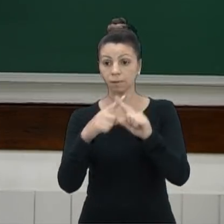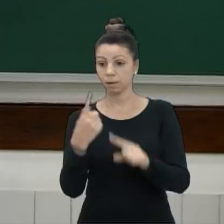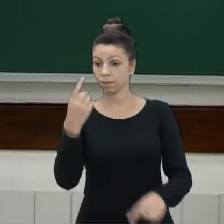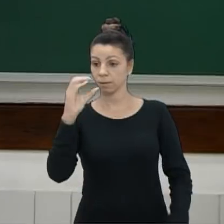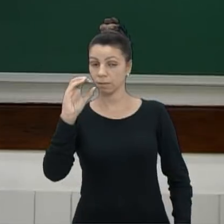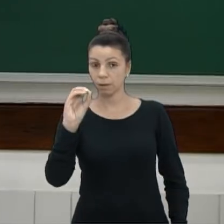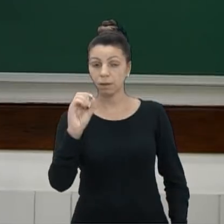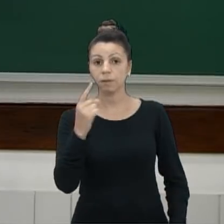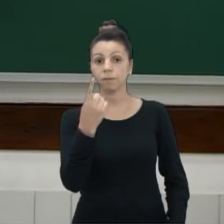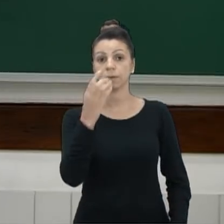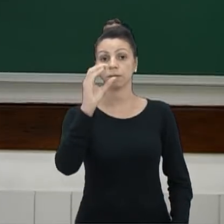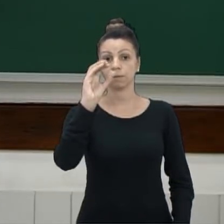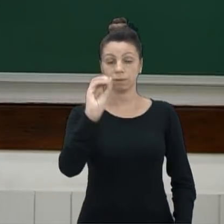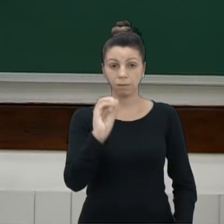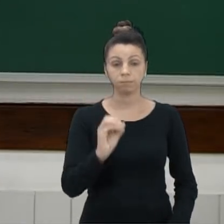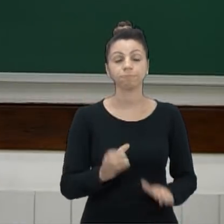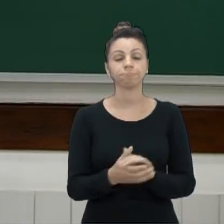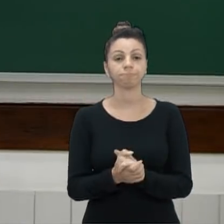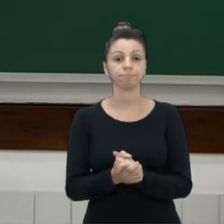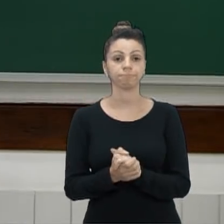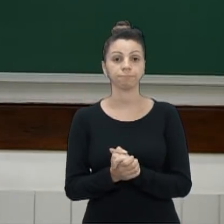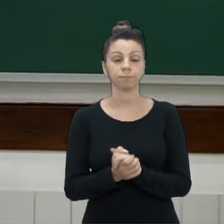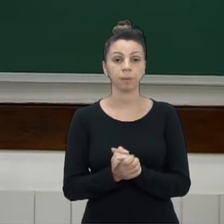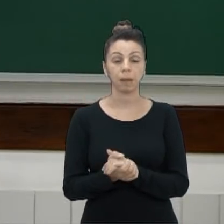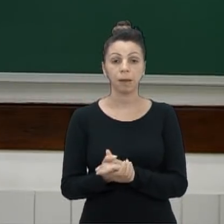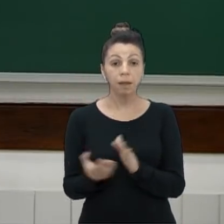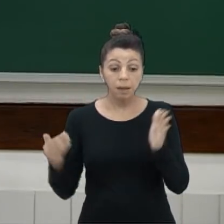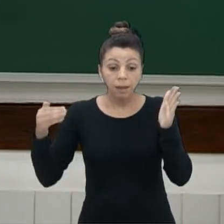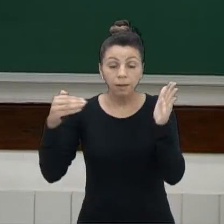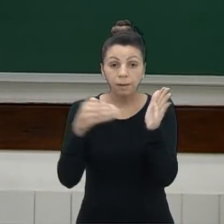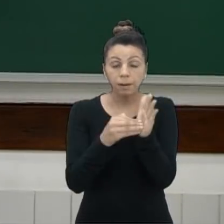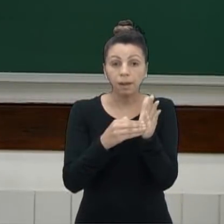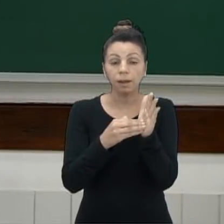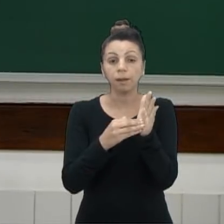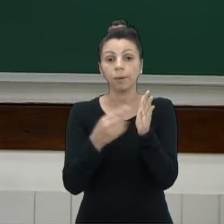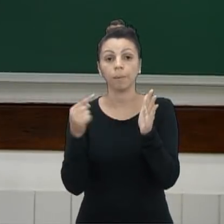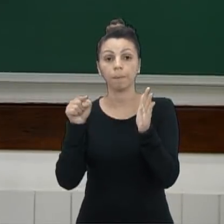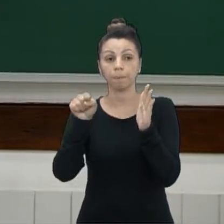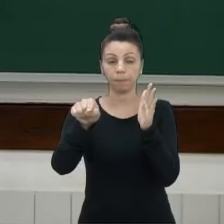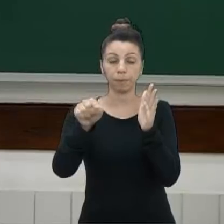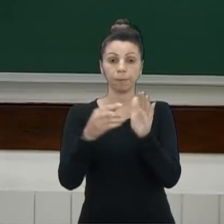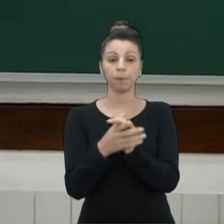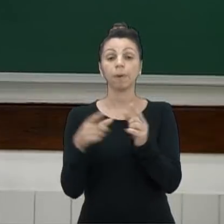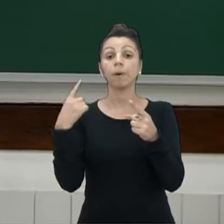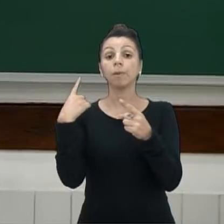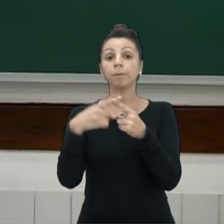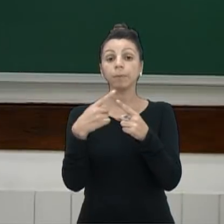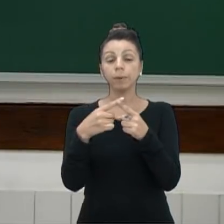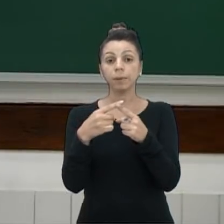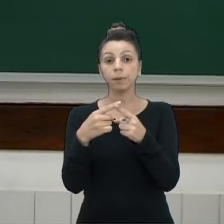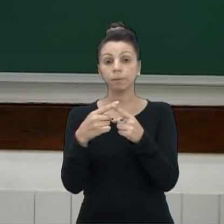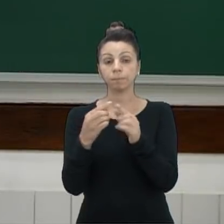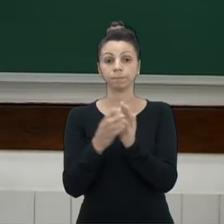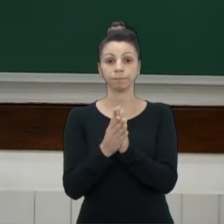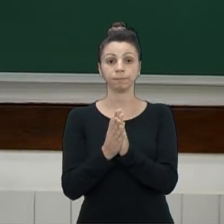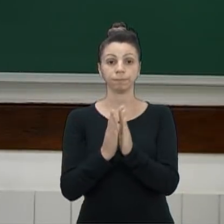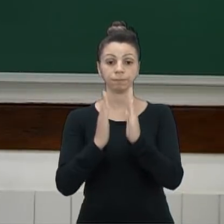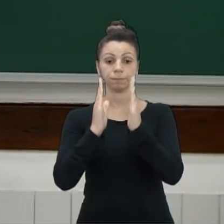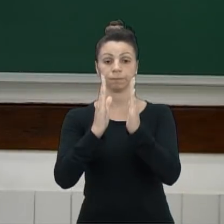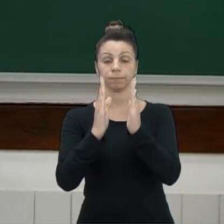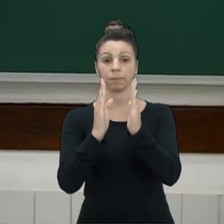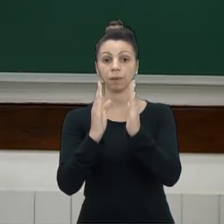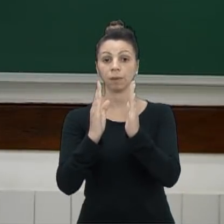10 para a gente alcançar o 1000. Por quê? Está 3 casas ao lado esquerdo